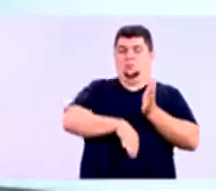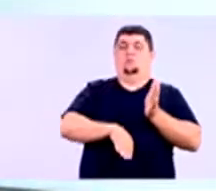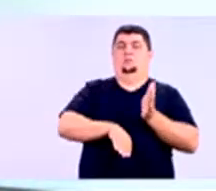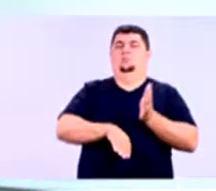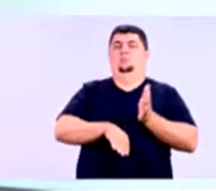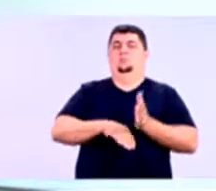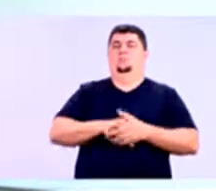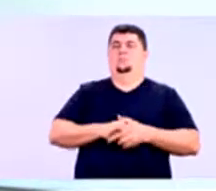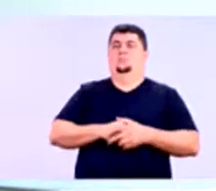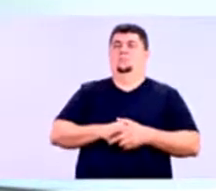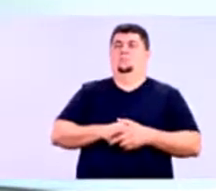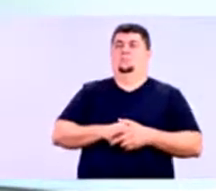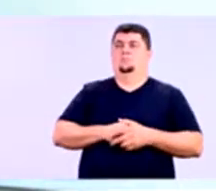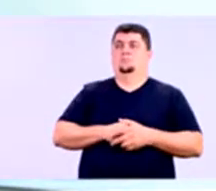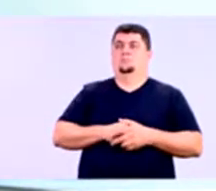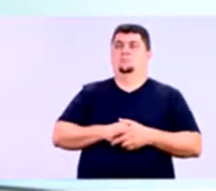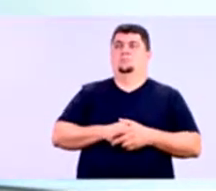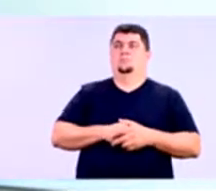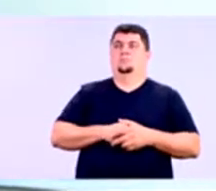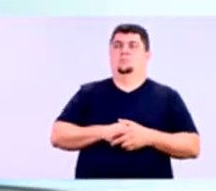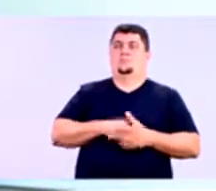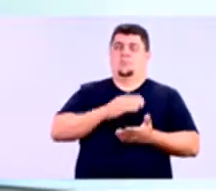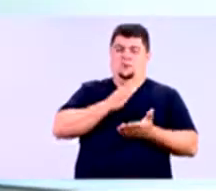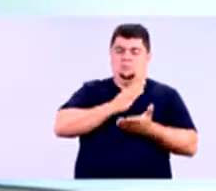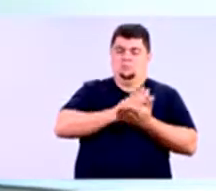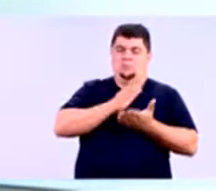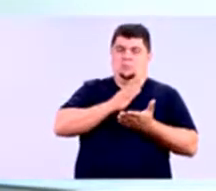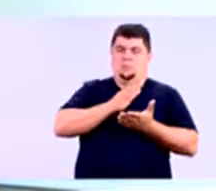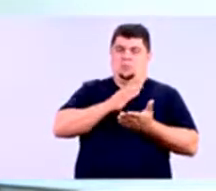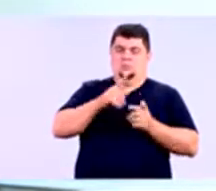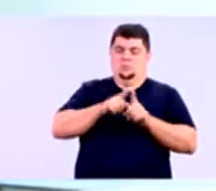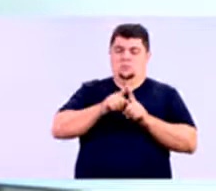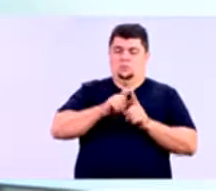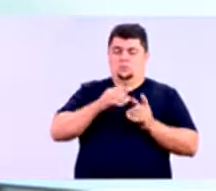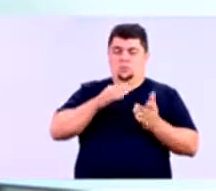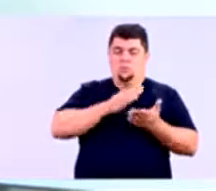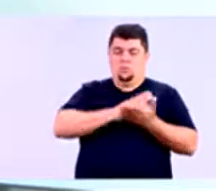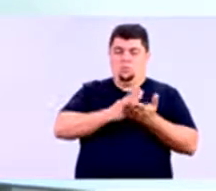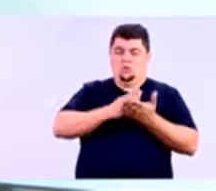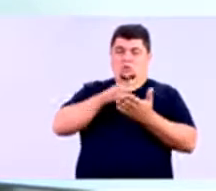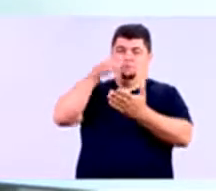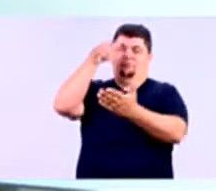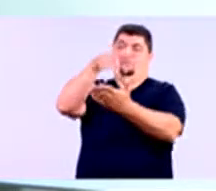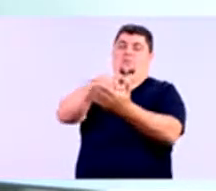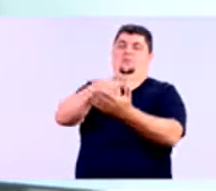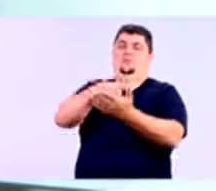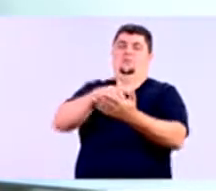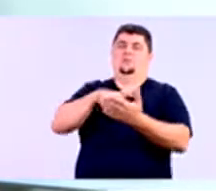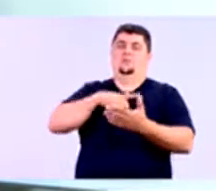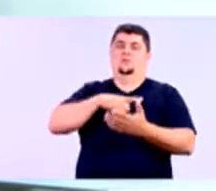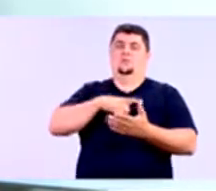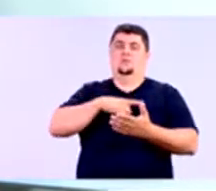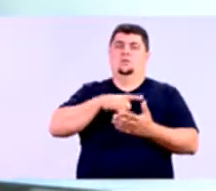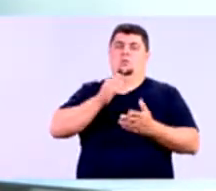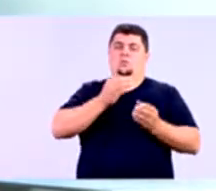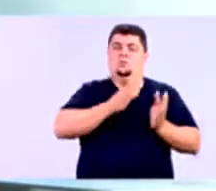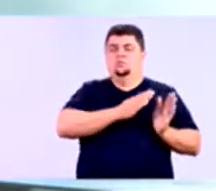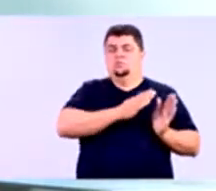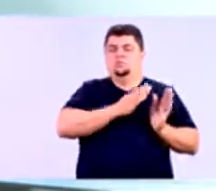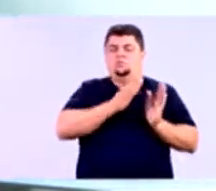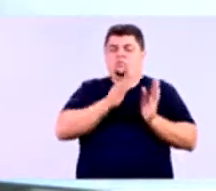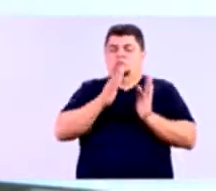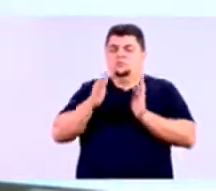desconto. Isso, parcela inicial e final. E com uma série de pagamentos, como vai